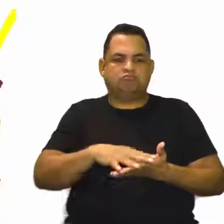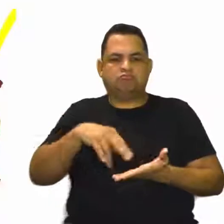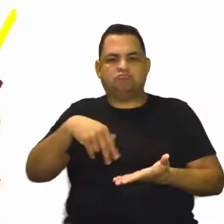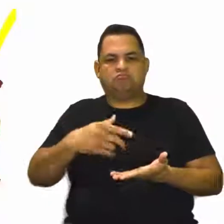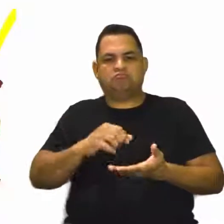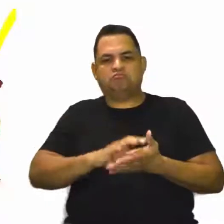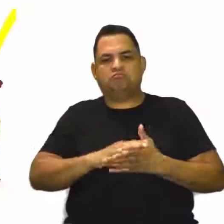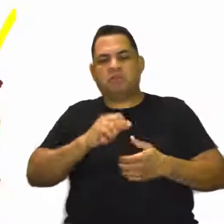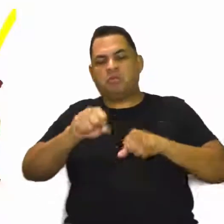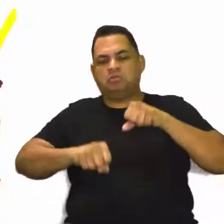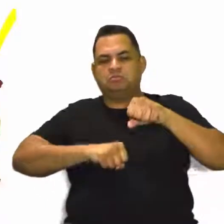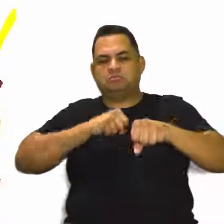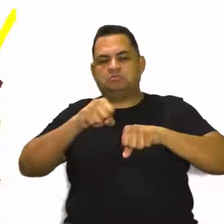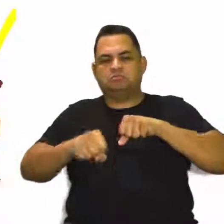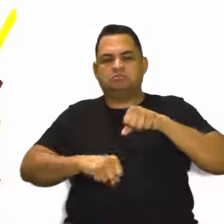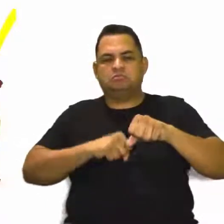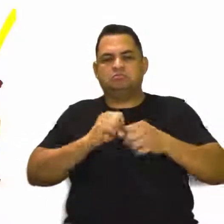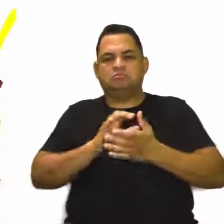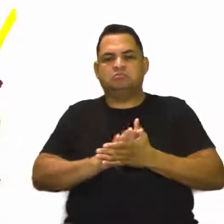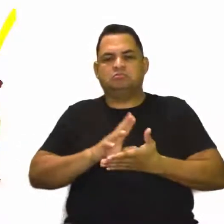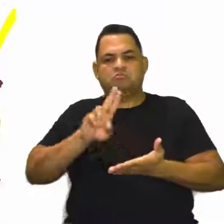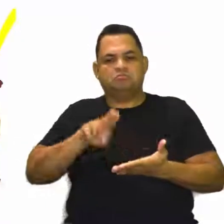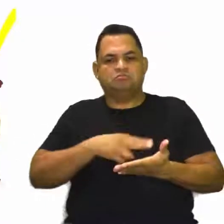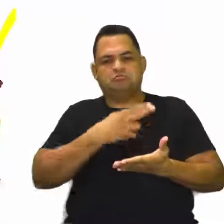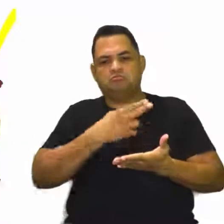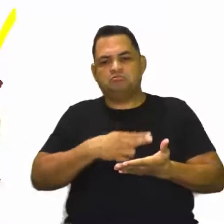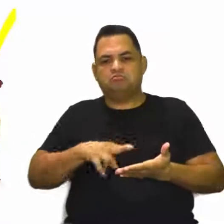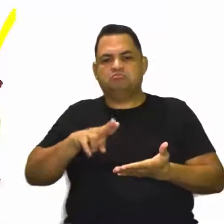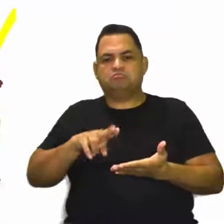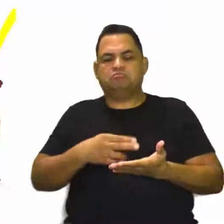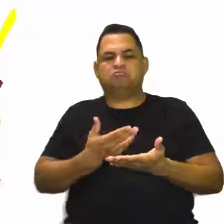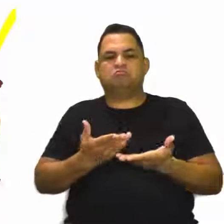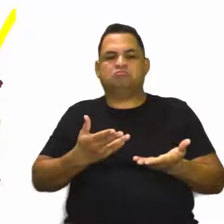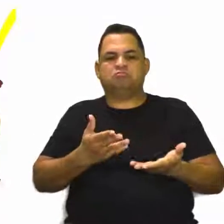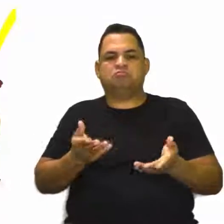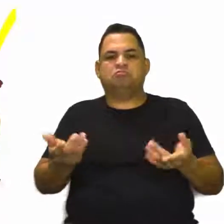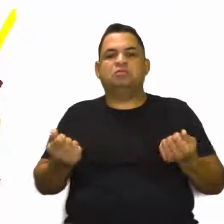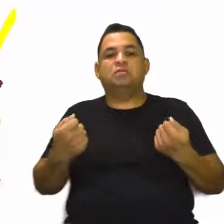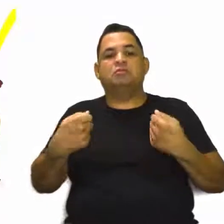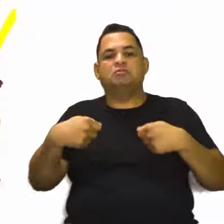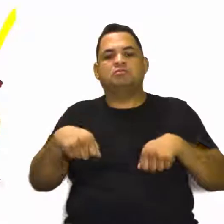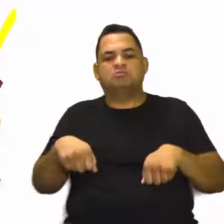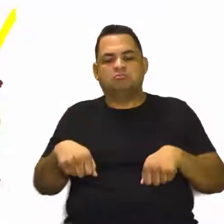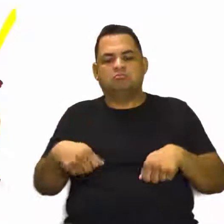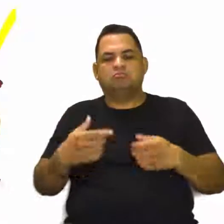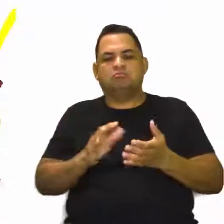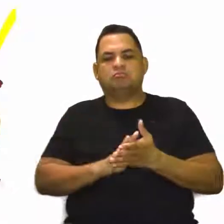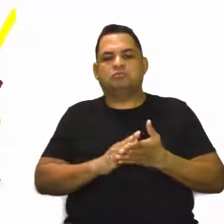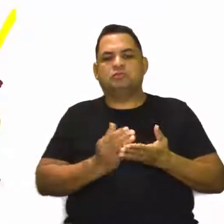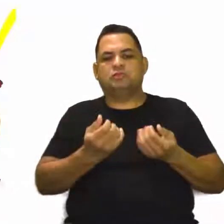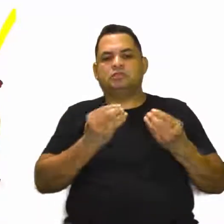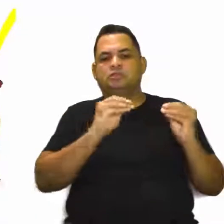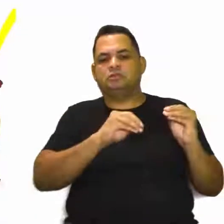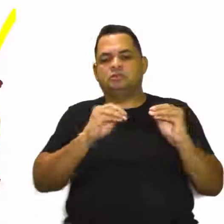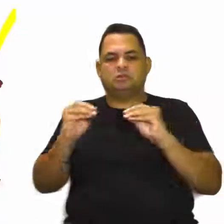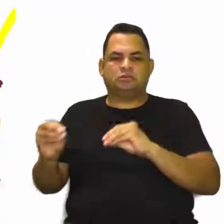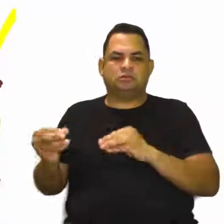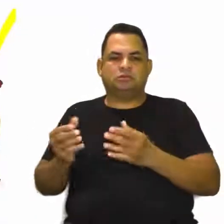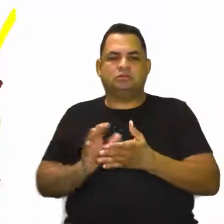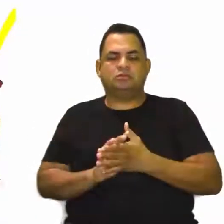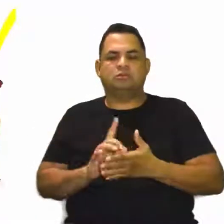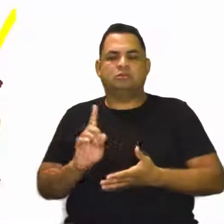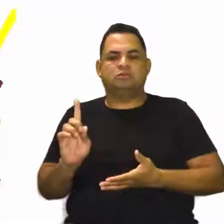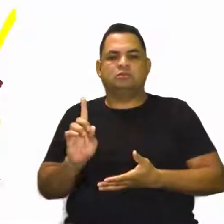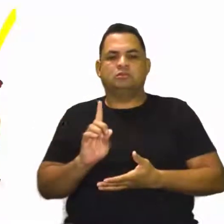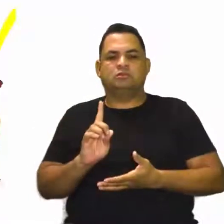ou de bicicleta, até mesmo de skate ou patins, né? Então são possibilidades de deslocamento. Então não